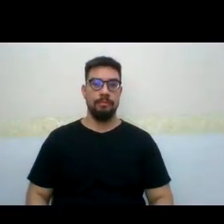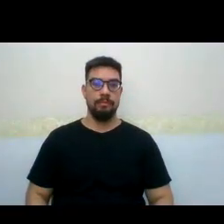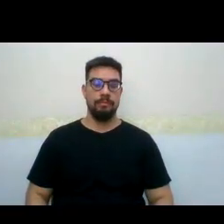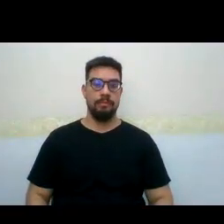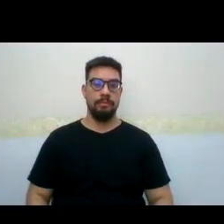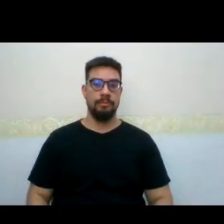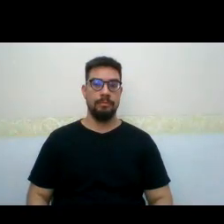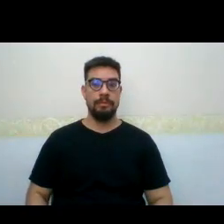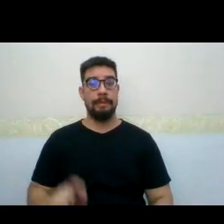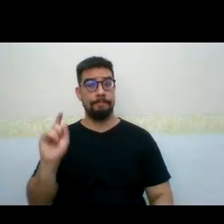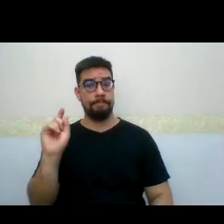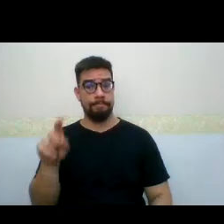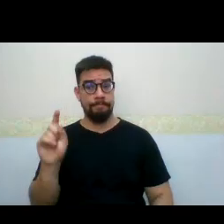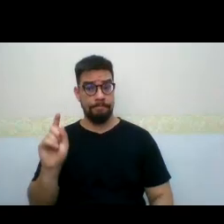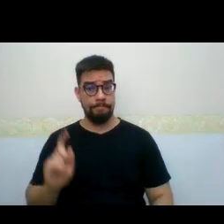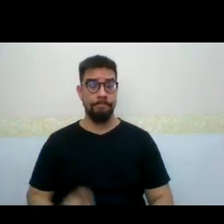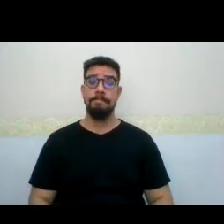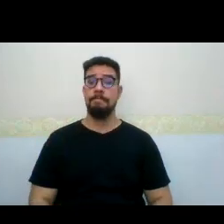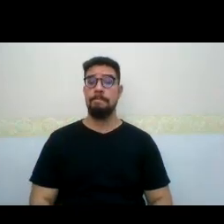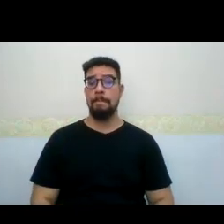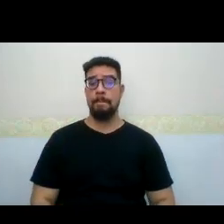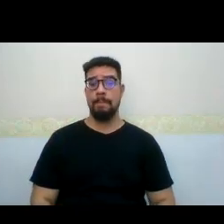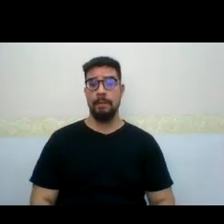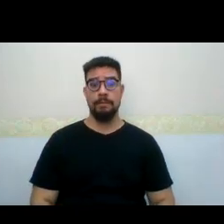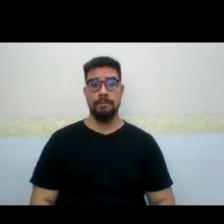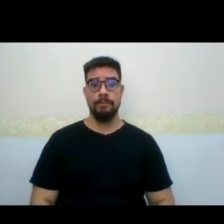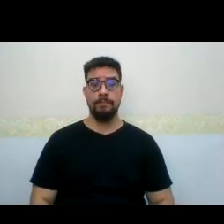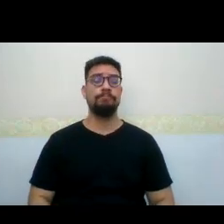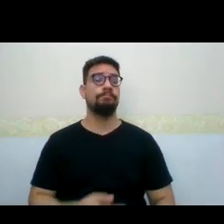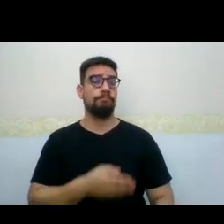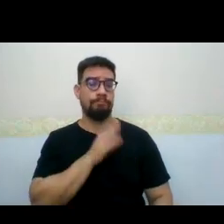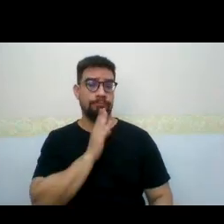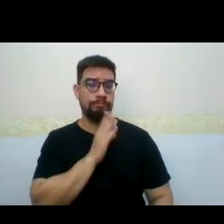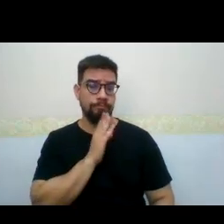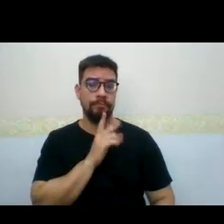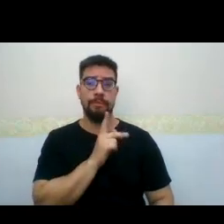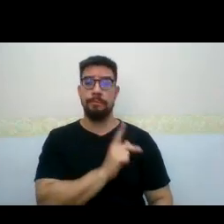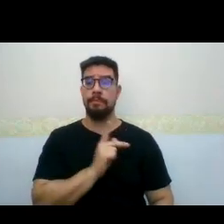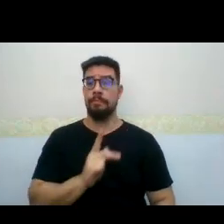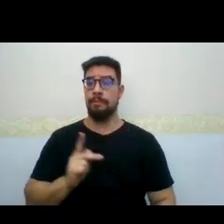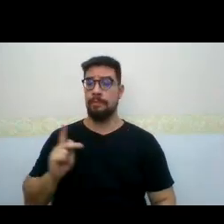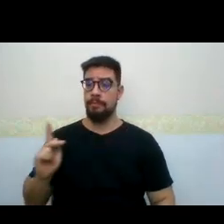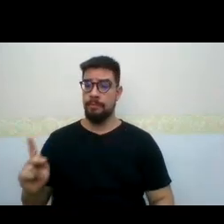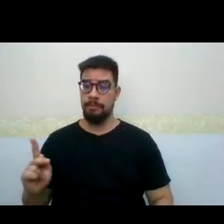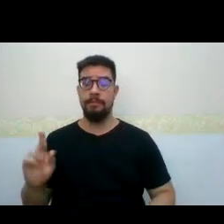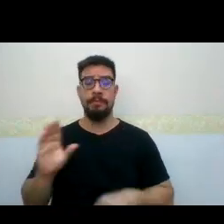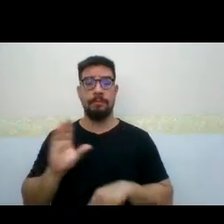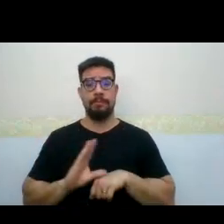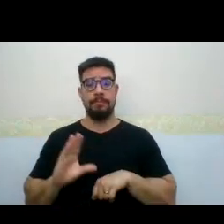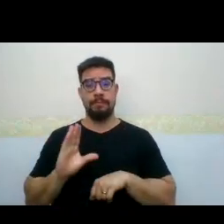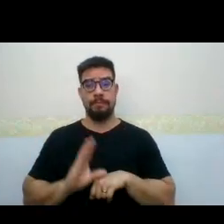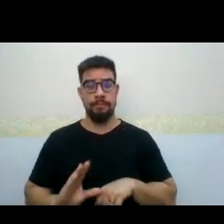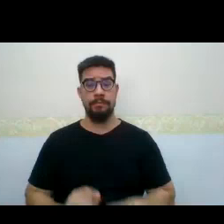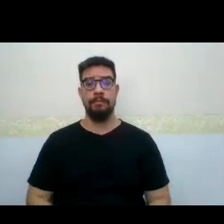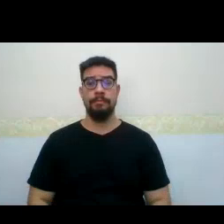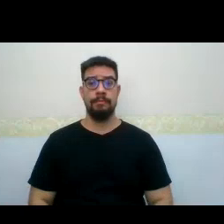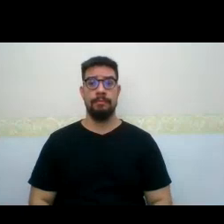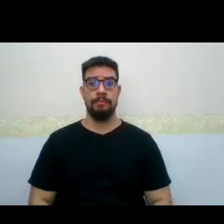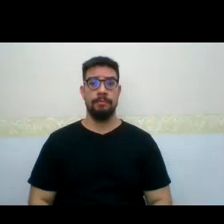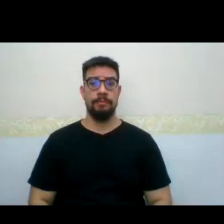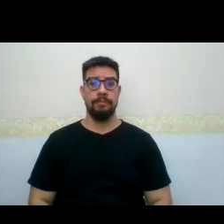bom? E vai conhecer o projeto político-pedagógico do curso. Tá lento,